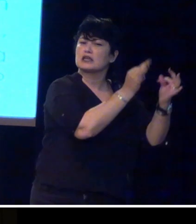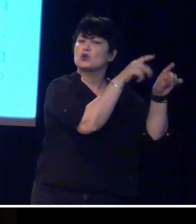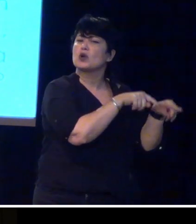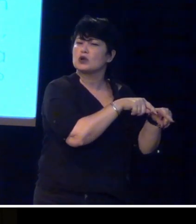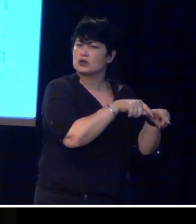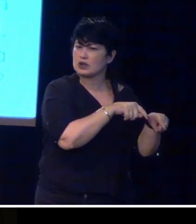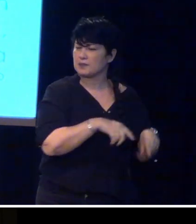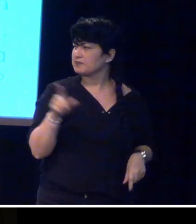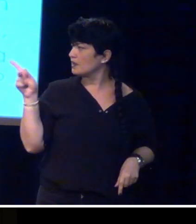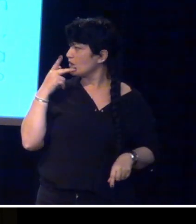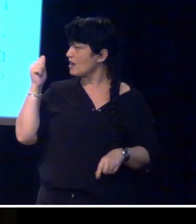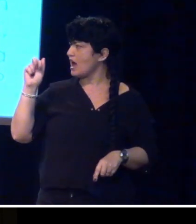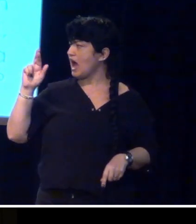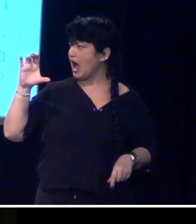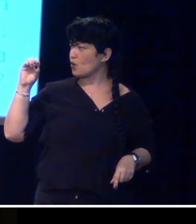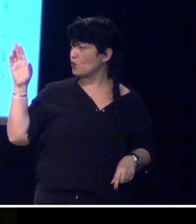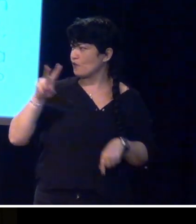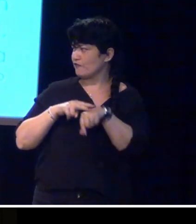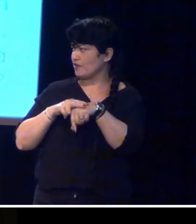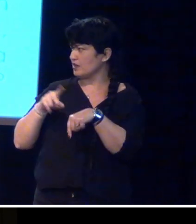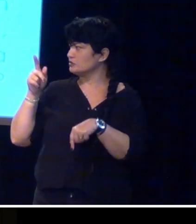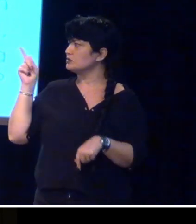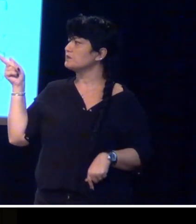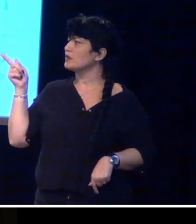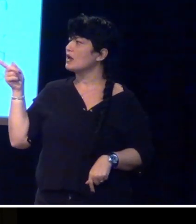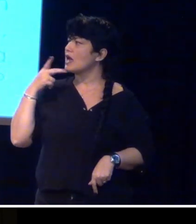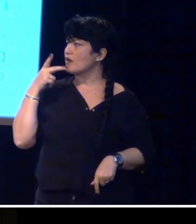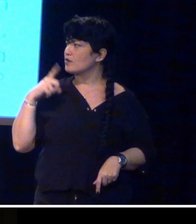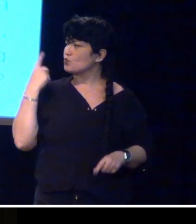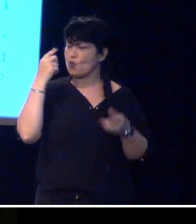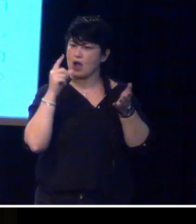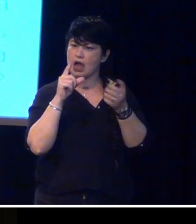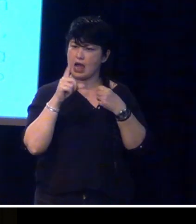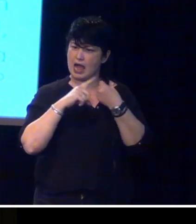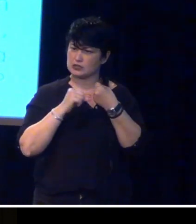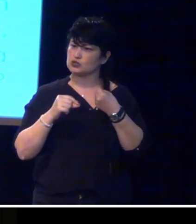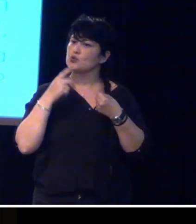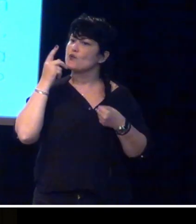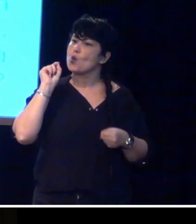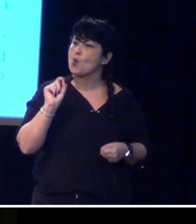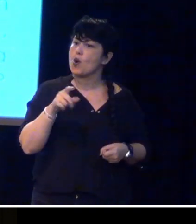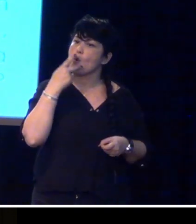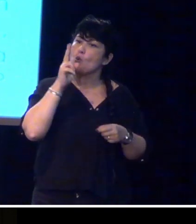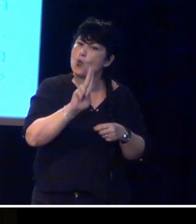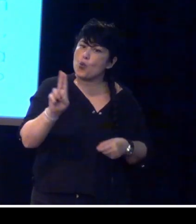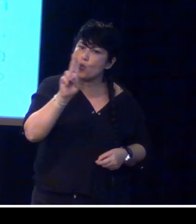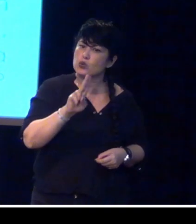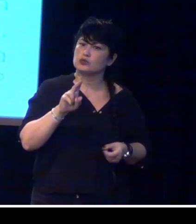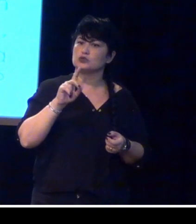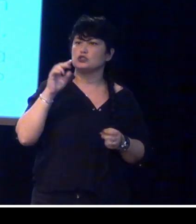A Arco Verde, a Ursana Arco Verde, ela traz um artigo que ela fala especificamente do uso de